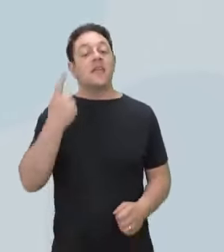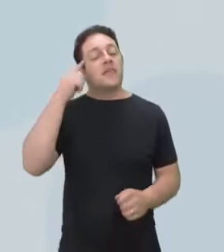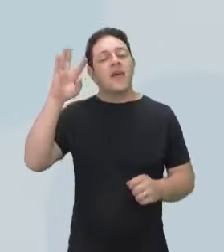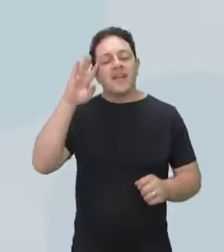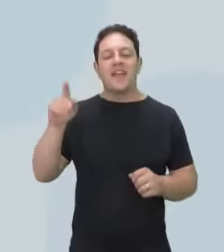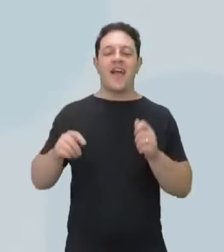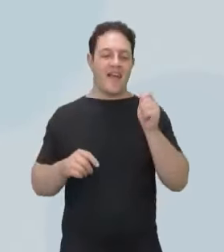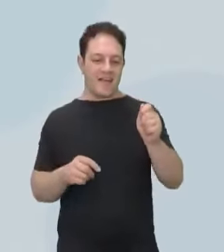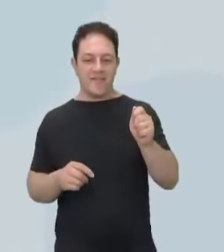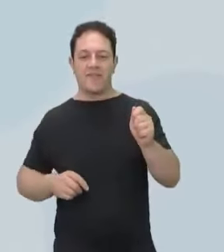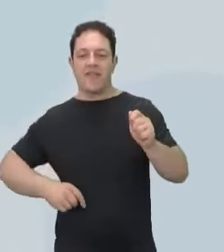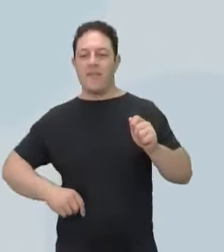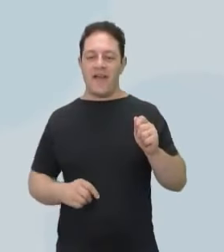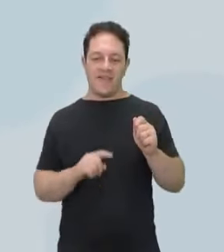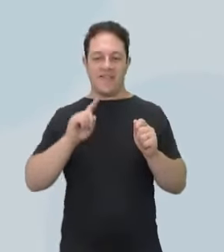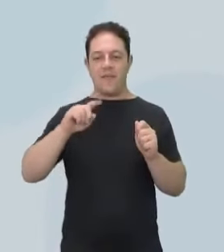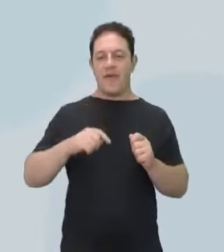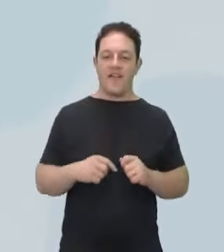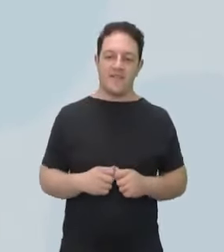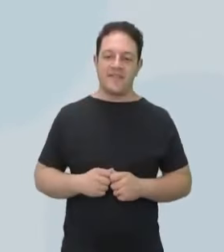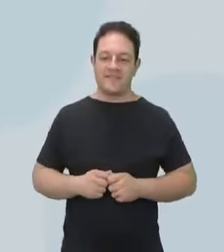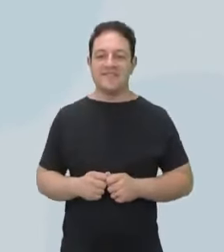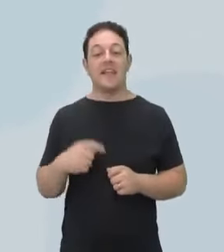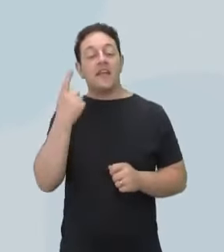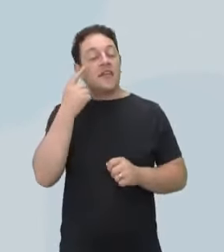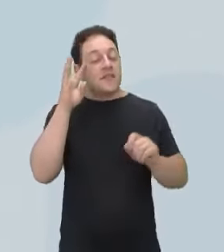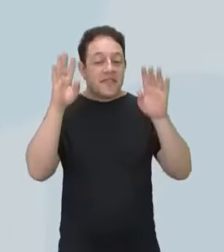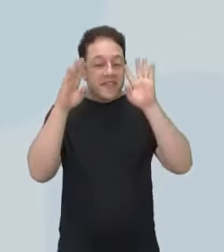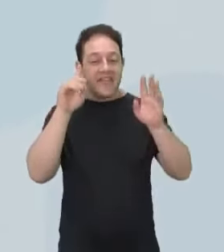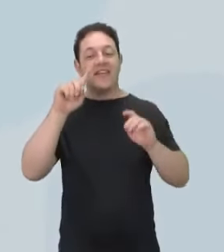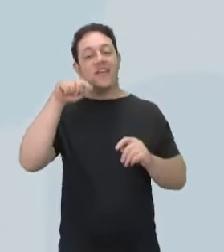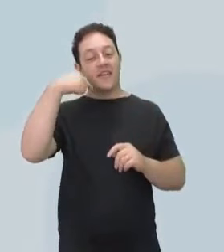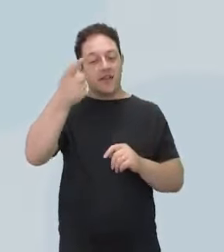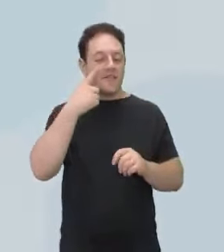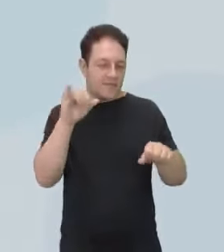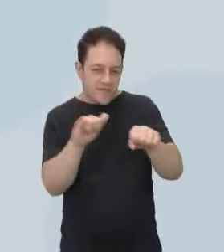pessoal chegou à conclusão de que não, vamos fazer o seguinte, vamos